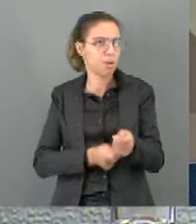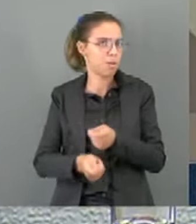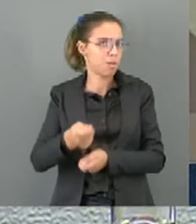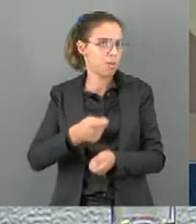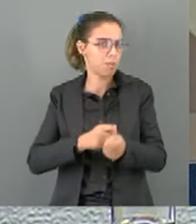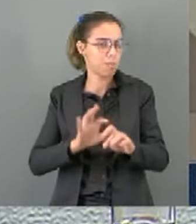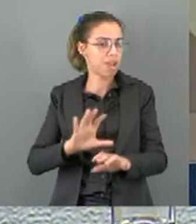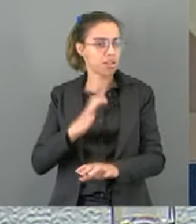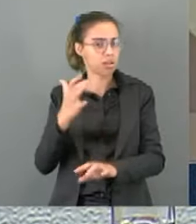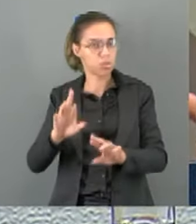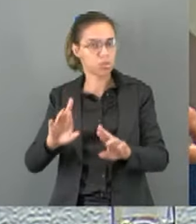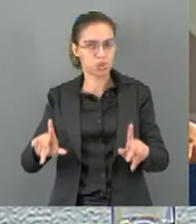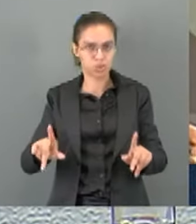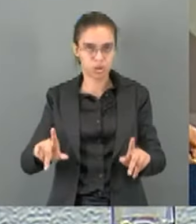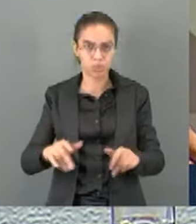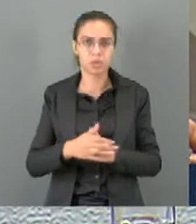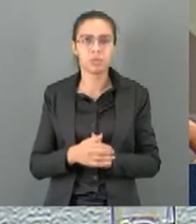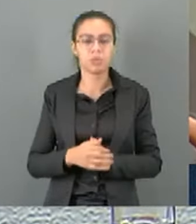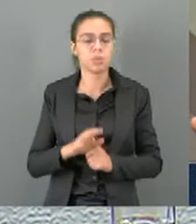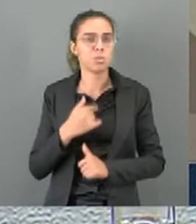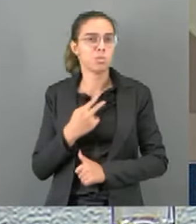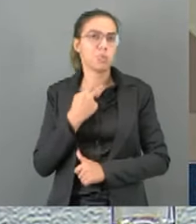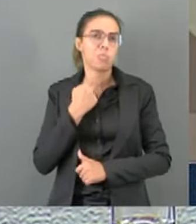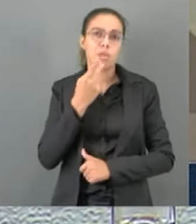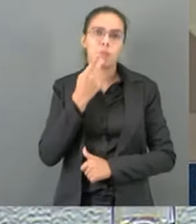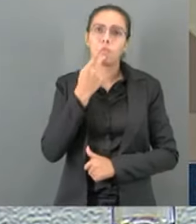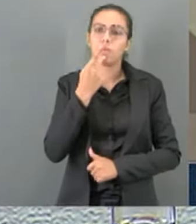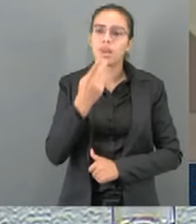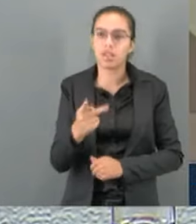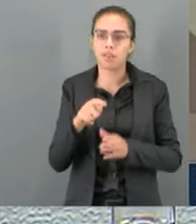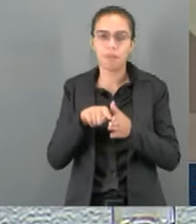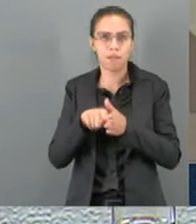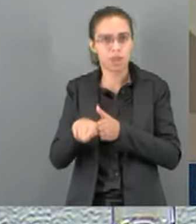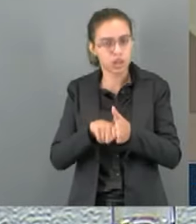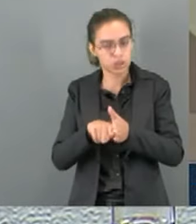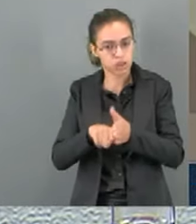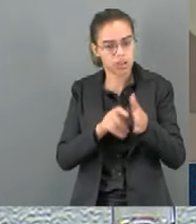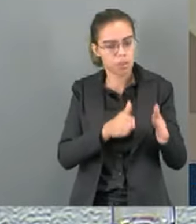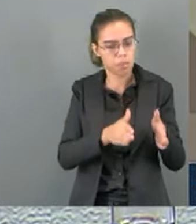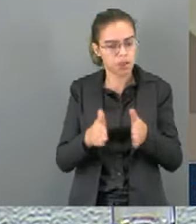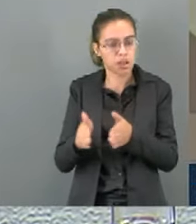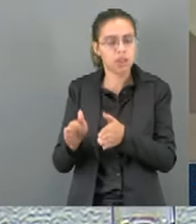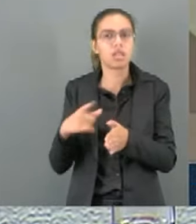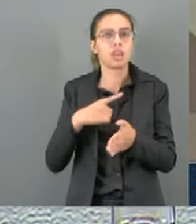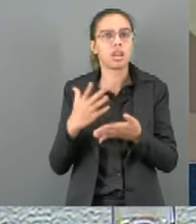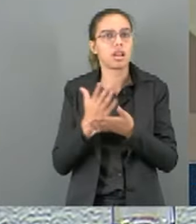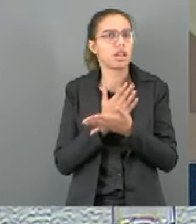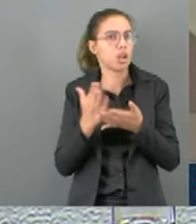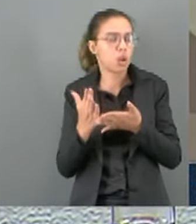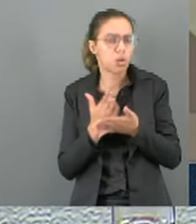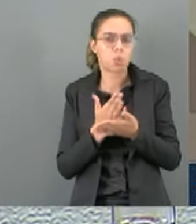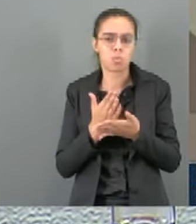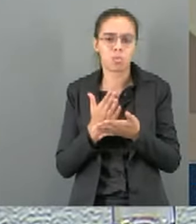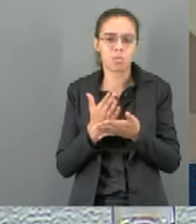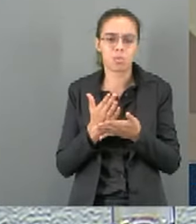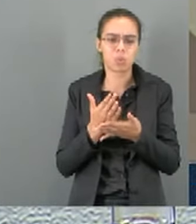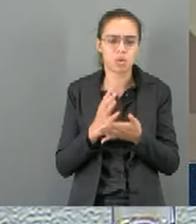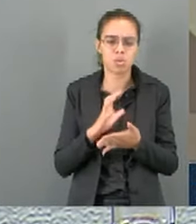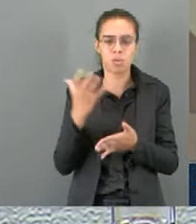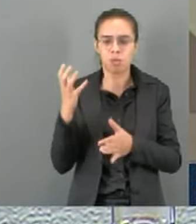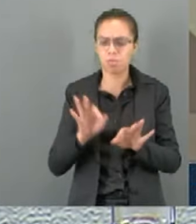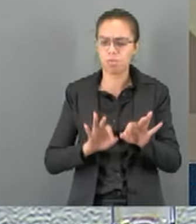Certo? Não posso mencionar aqui investigações em andamentos, né, mas nós temos situações de organizações criminosas que